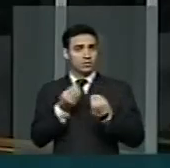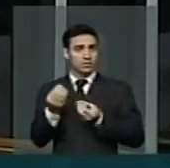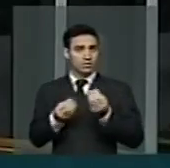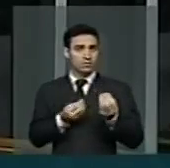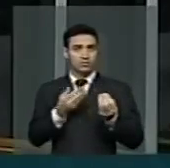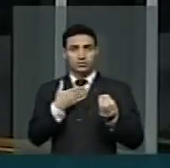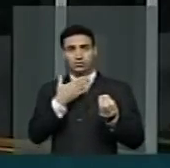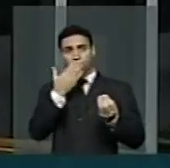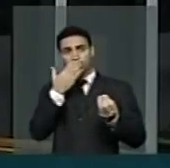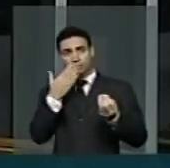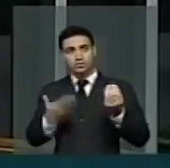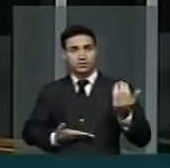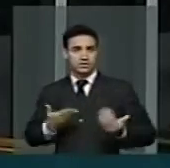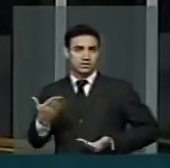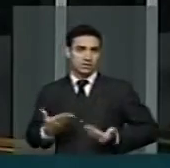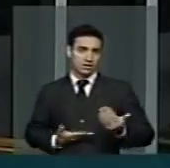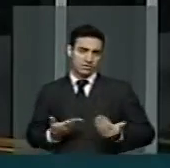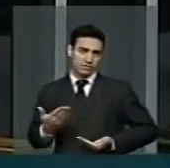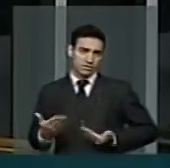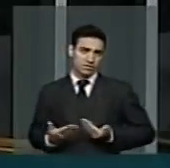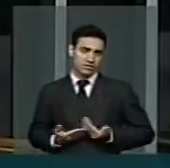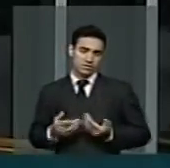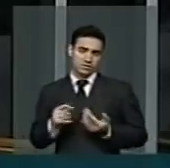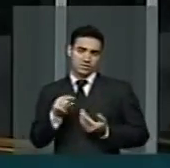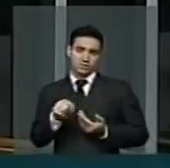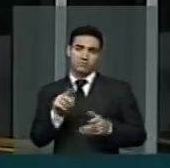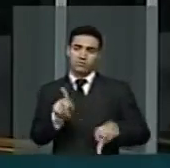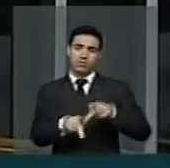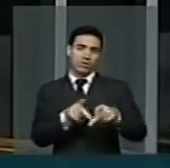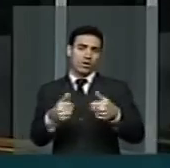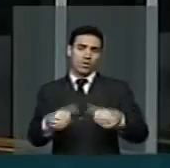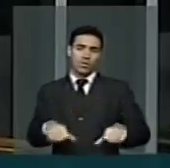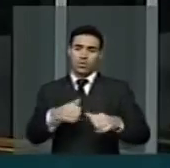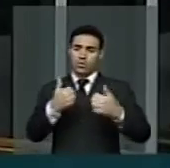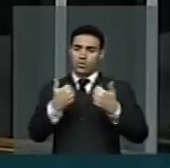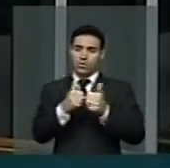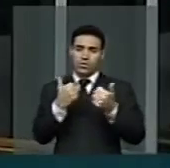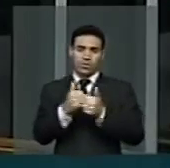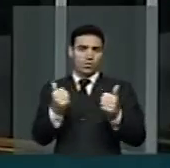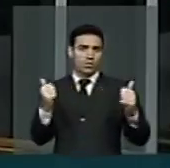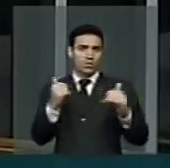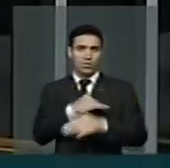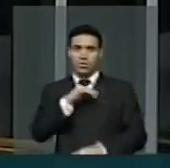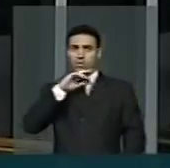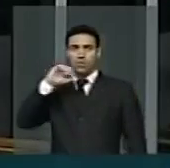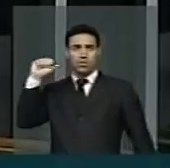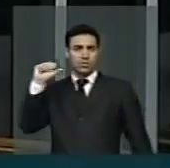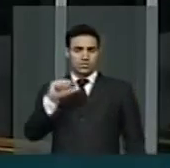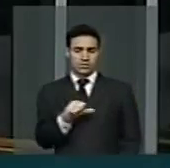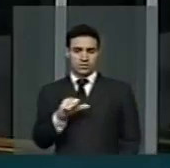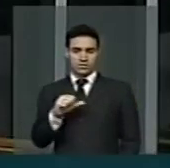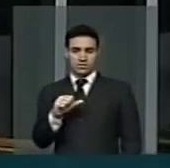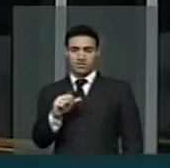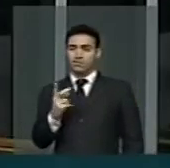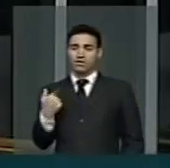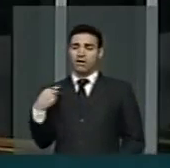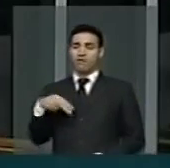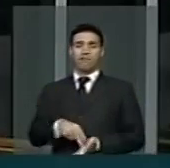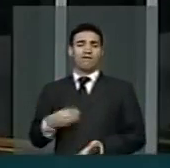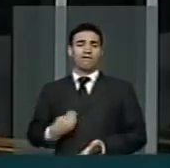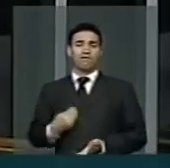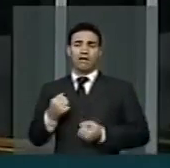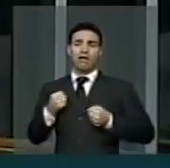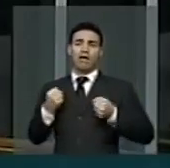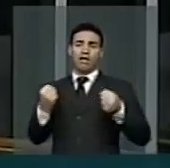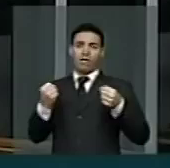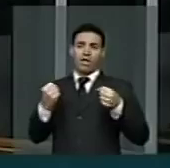serviço prestado à população. Como diziam muitas faixas, não estamos aqui só por 20 centavos.